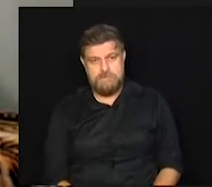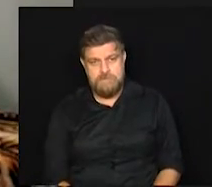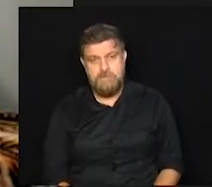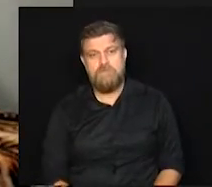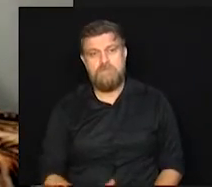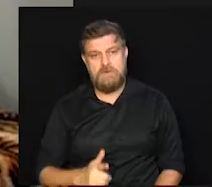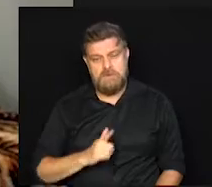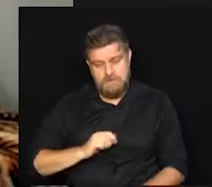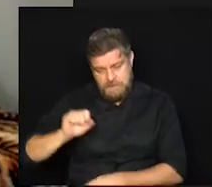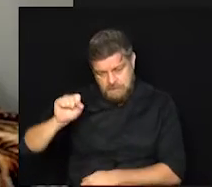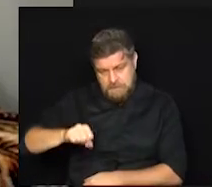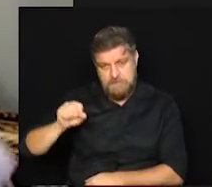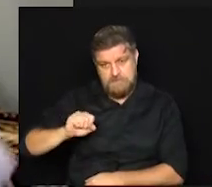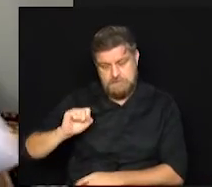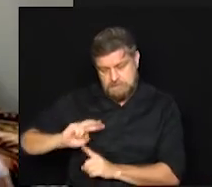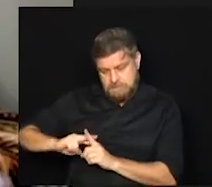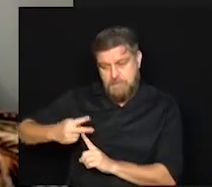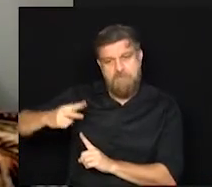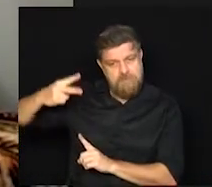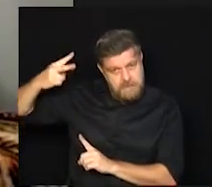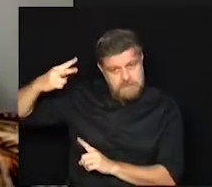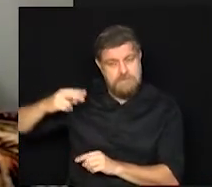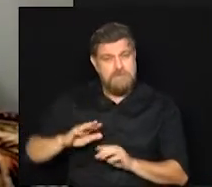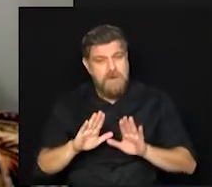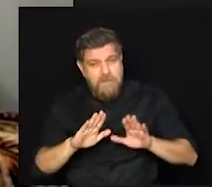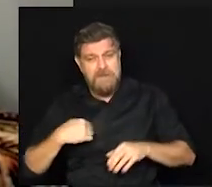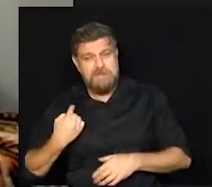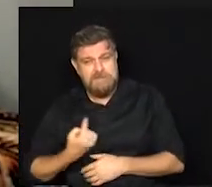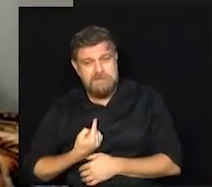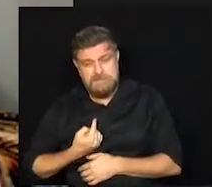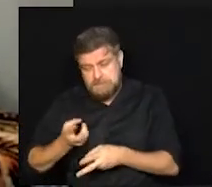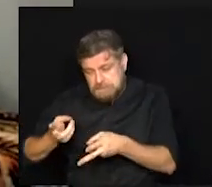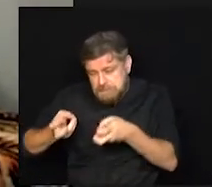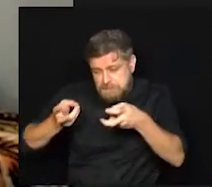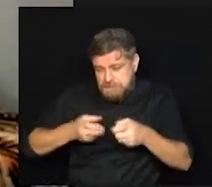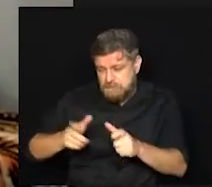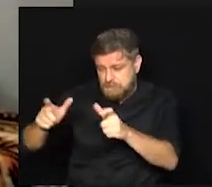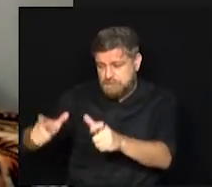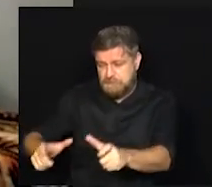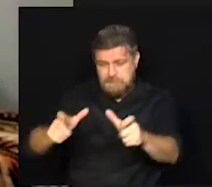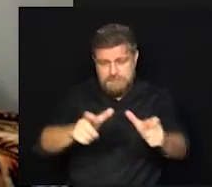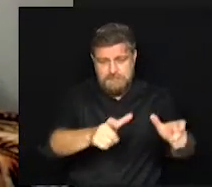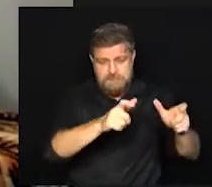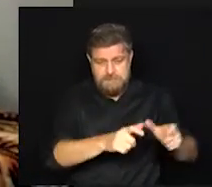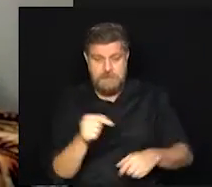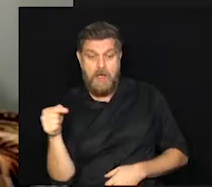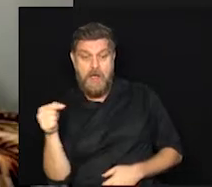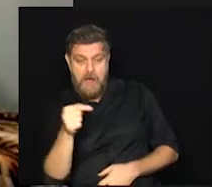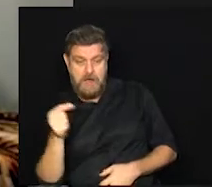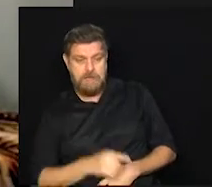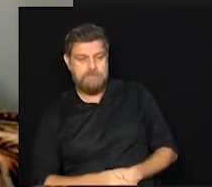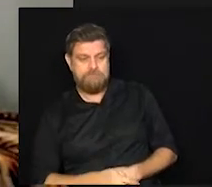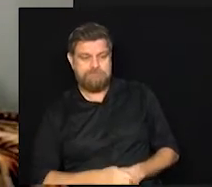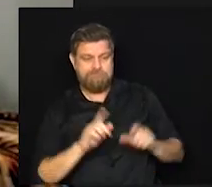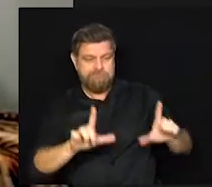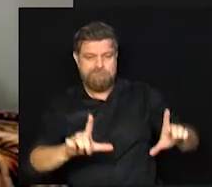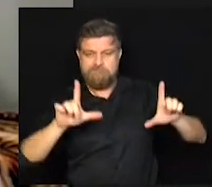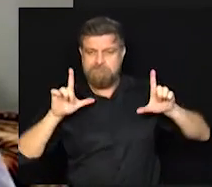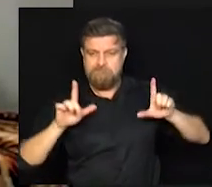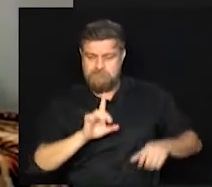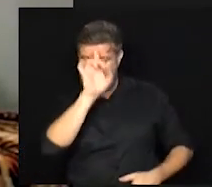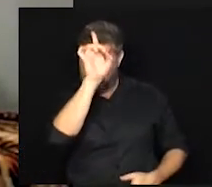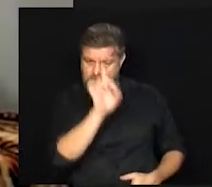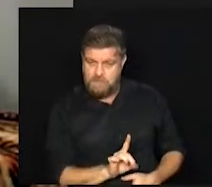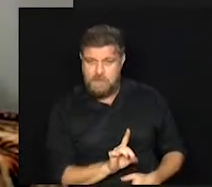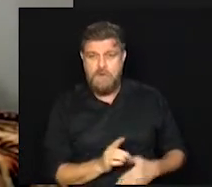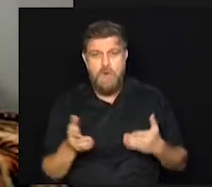o avanço, porque a gente vê em diversos lugares, hoje em dia se fala da pessoa com deficiência, em muitos lugares